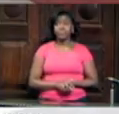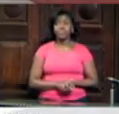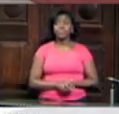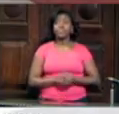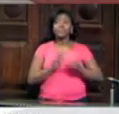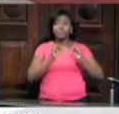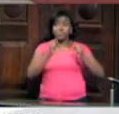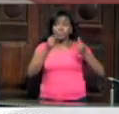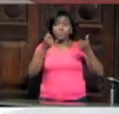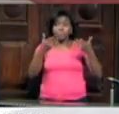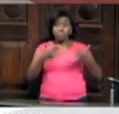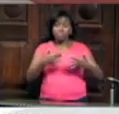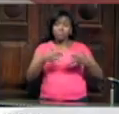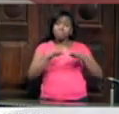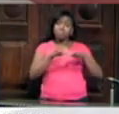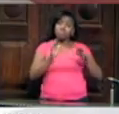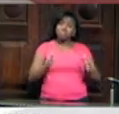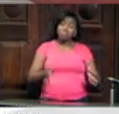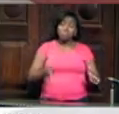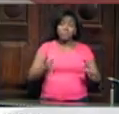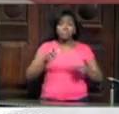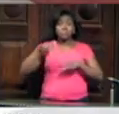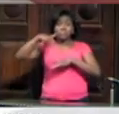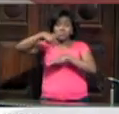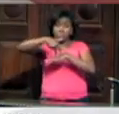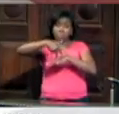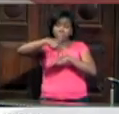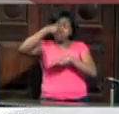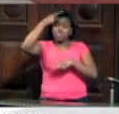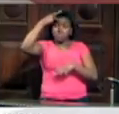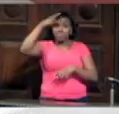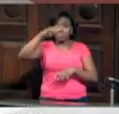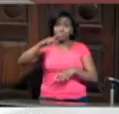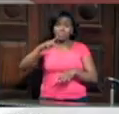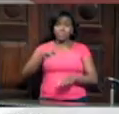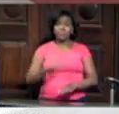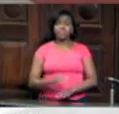aqui da mesa ou da tribuna, se Vossa Excelência escolhe.